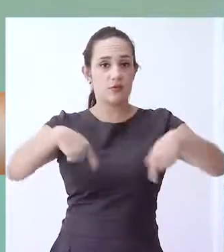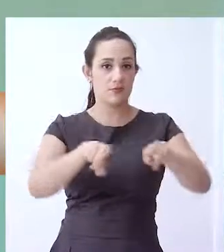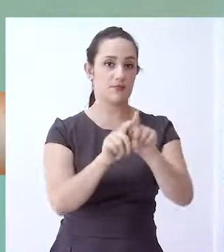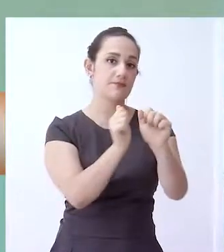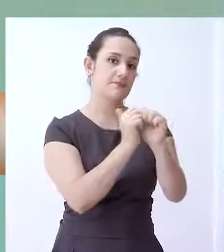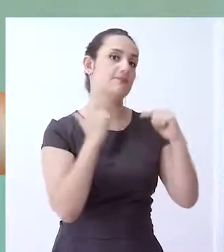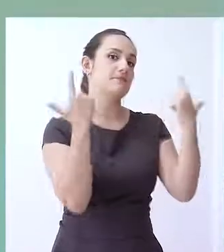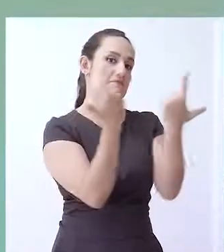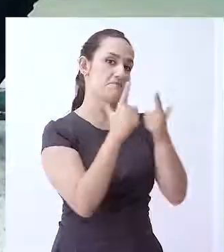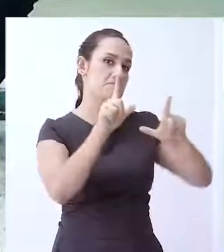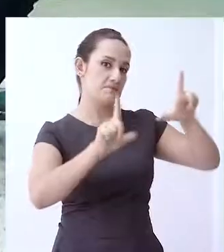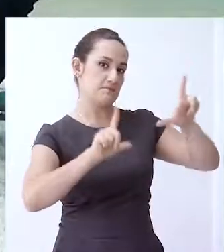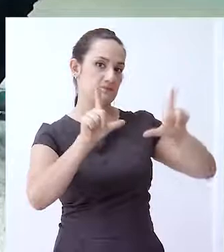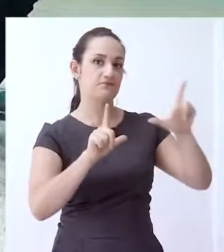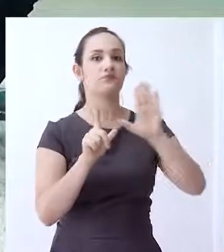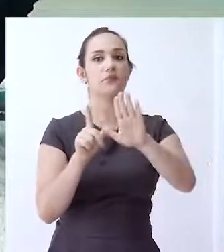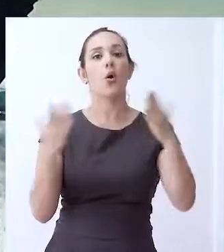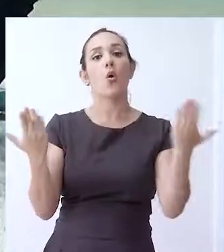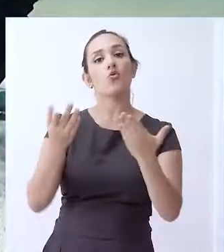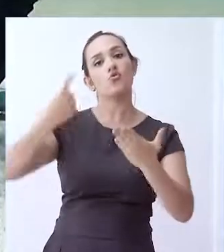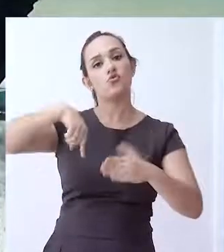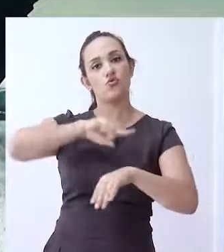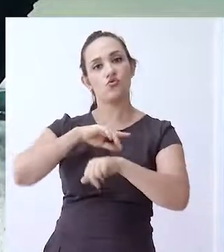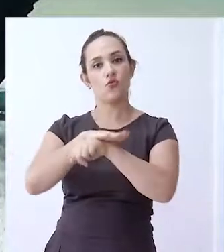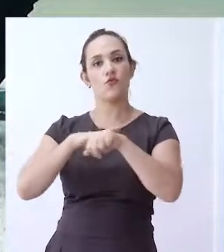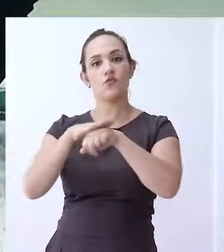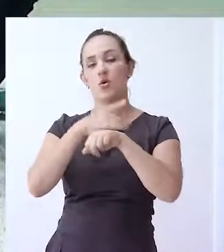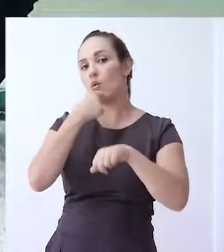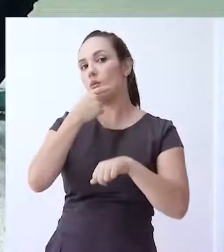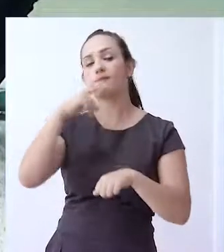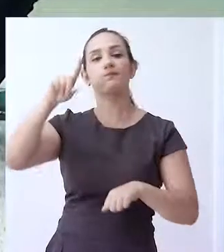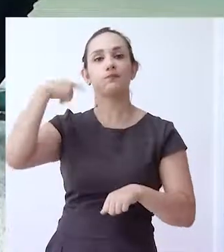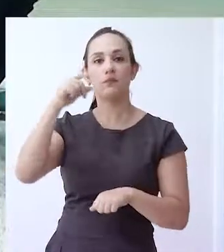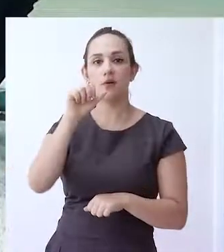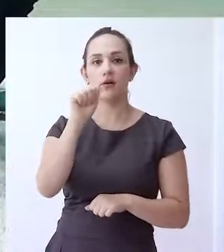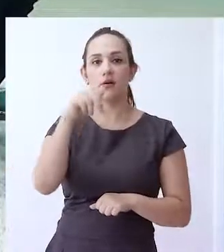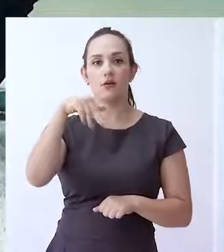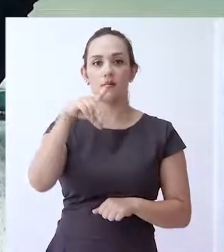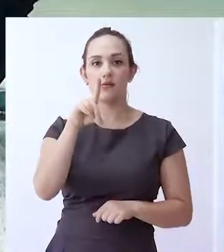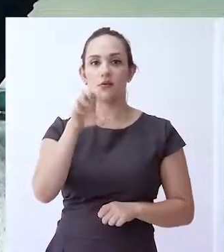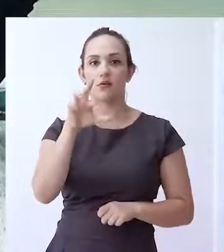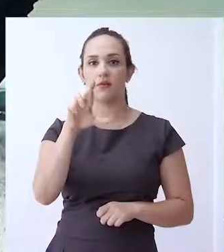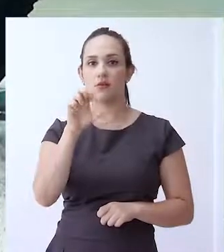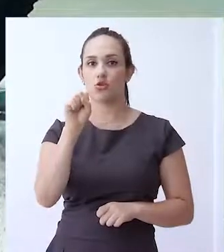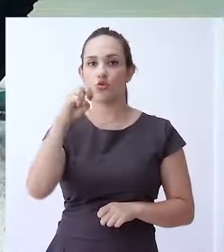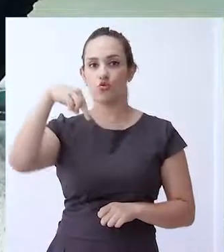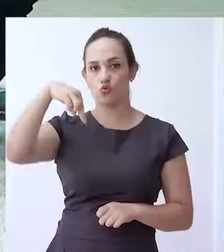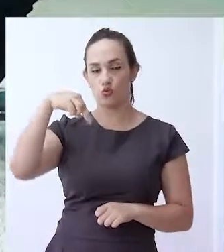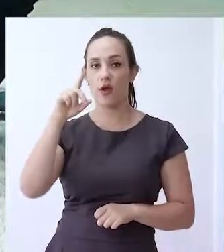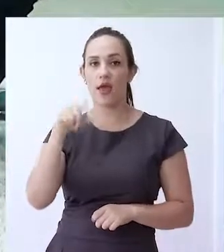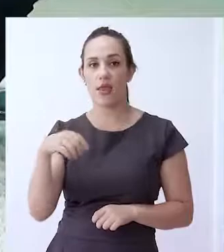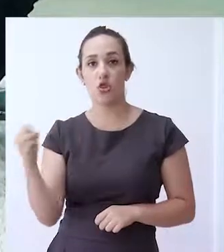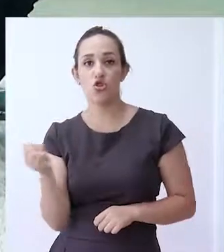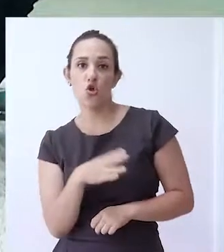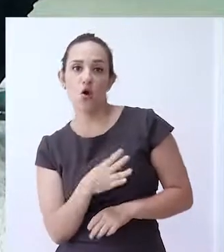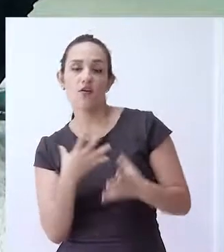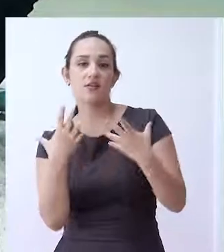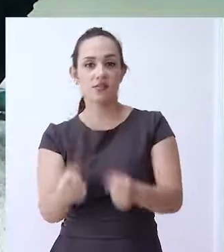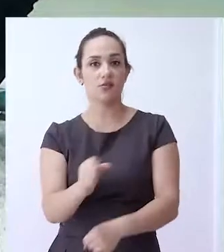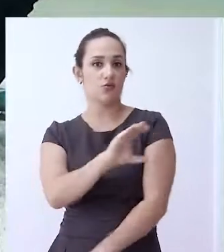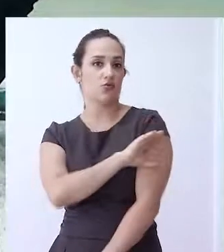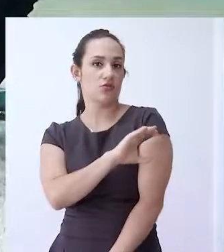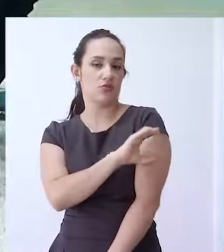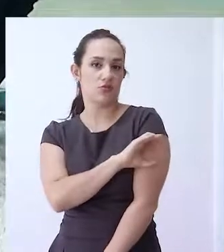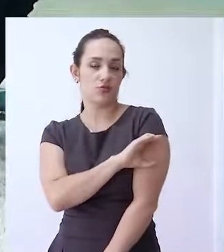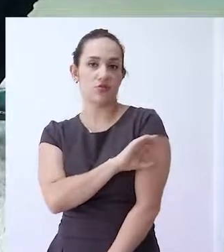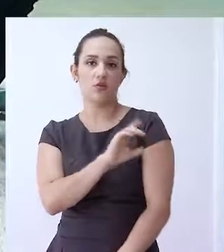TV Assembleia. E hoje nós conversaremos com o defensor Anderson Chadid, que recentemente assumiu a coordenação do